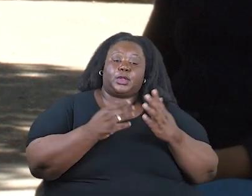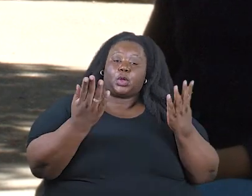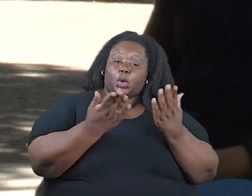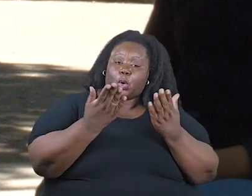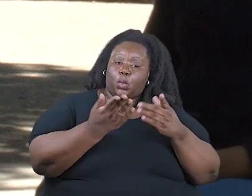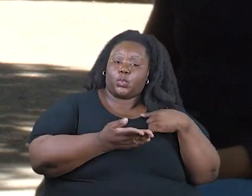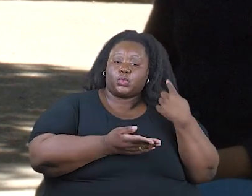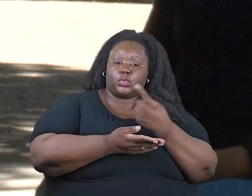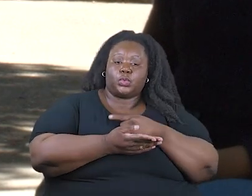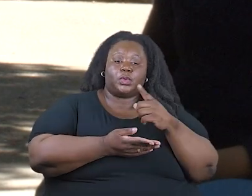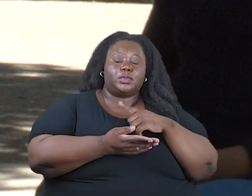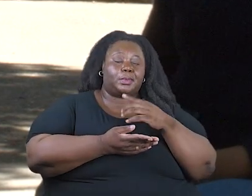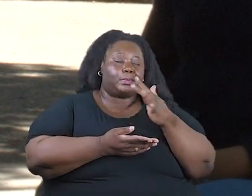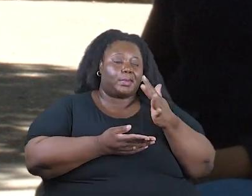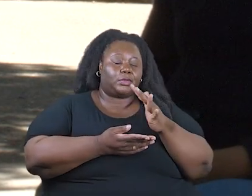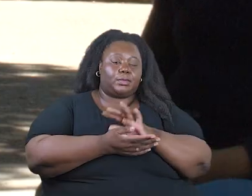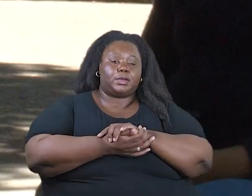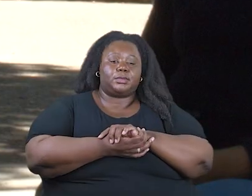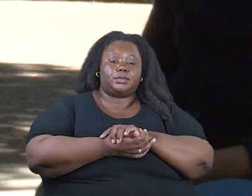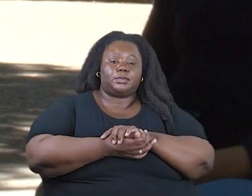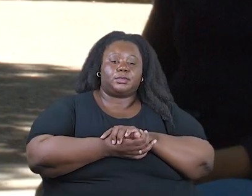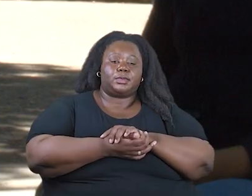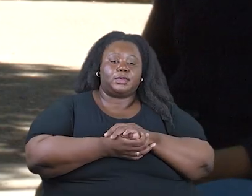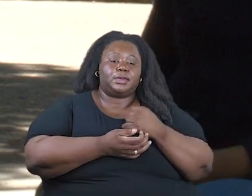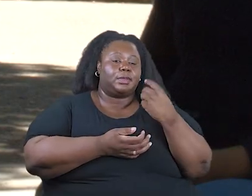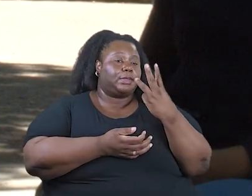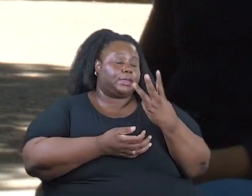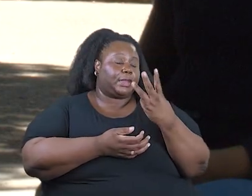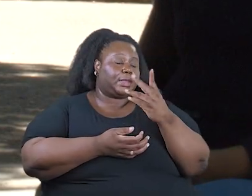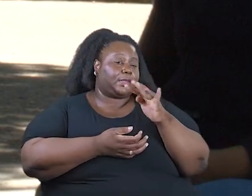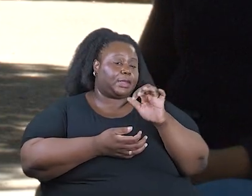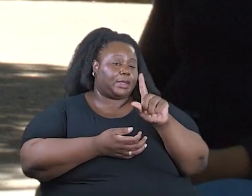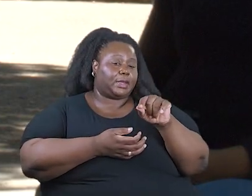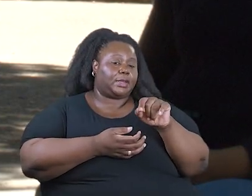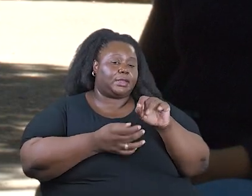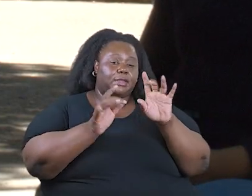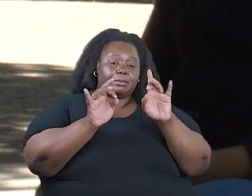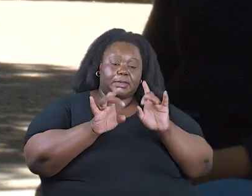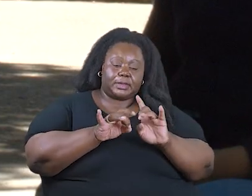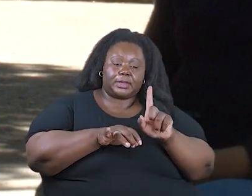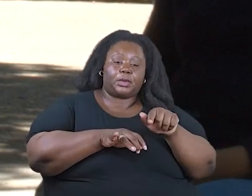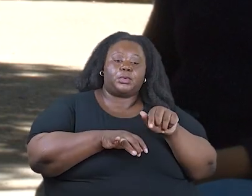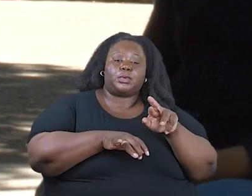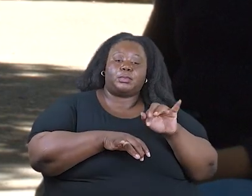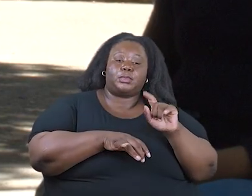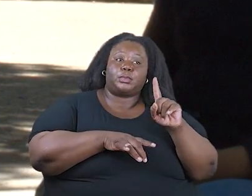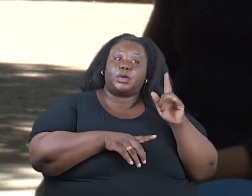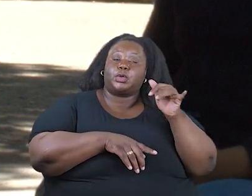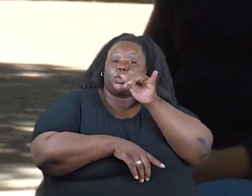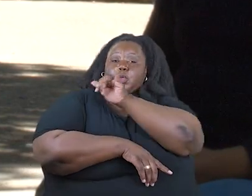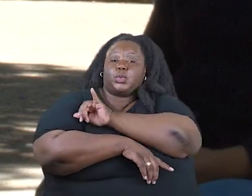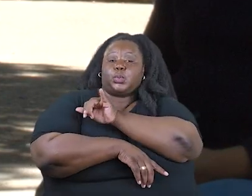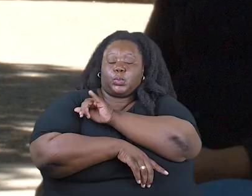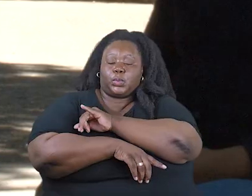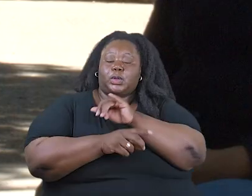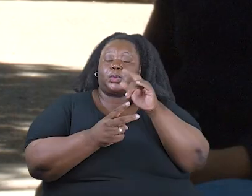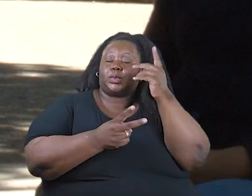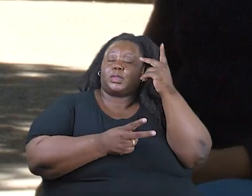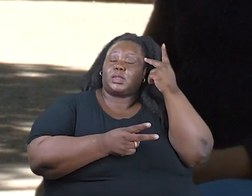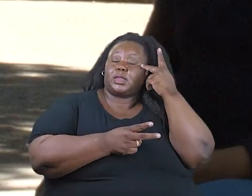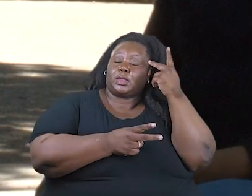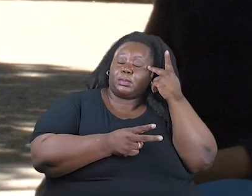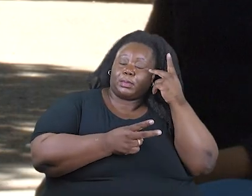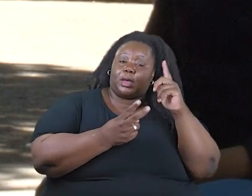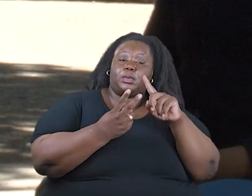Atualmente, a gente tem pelo menos 3 galerias de arte especializadas em múltiplos. Uma no Rio de Janeiro, uma em São Paulo e uma